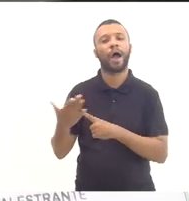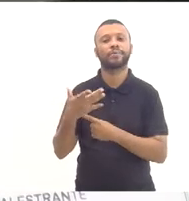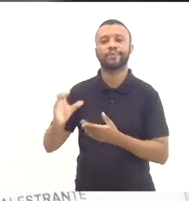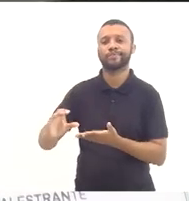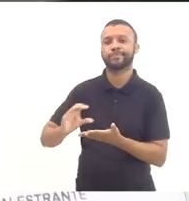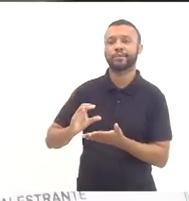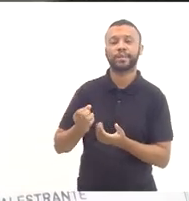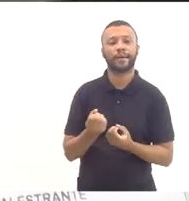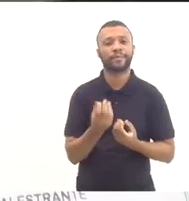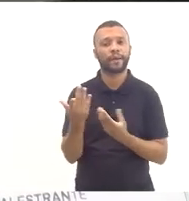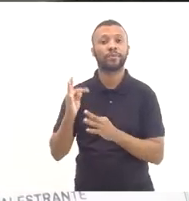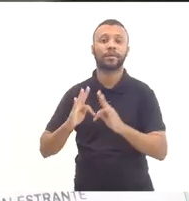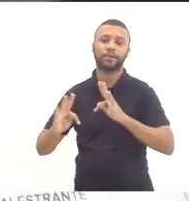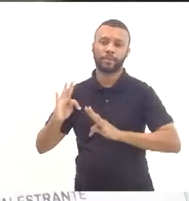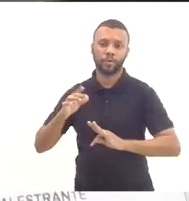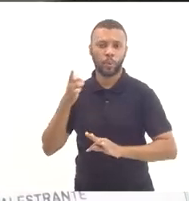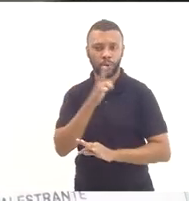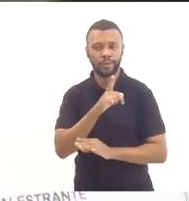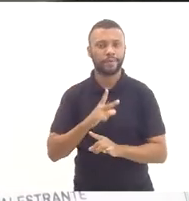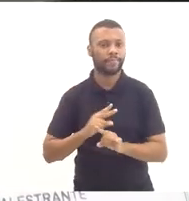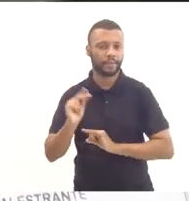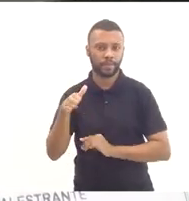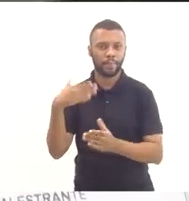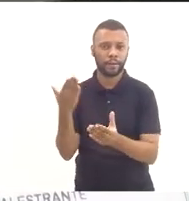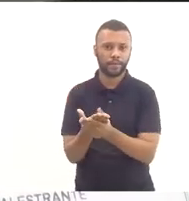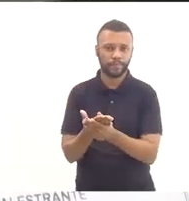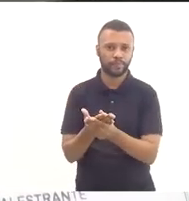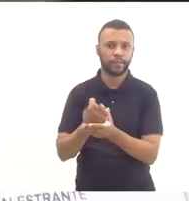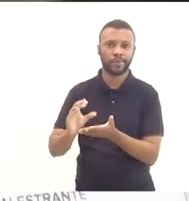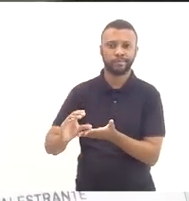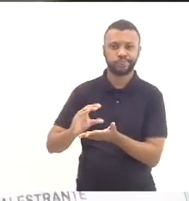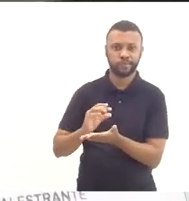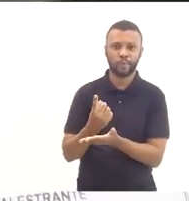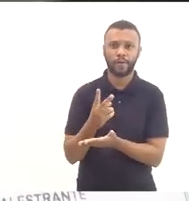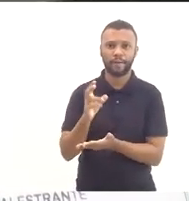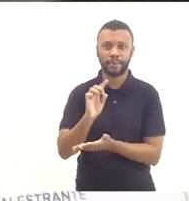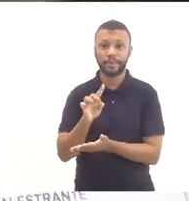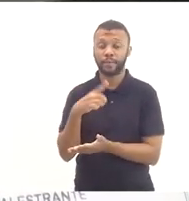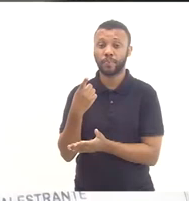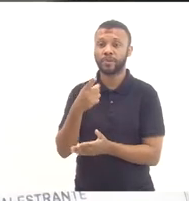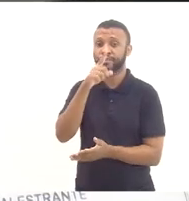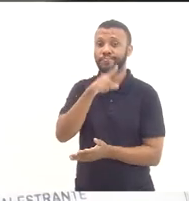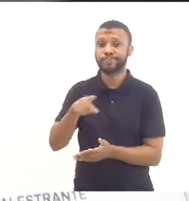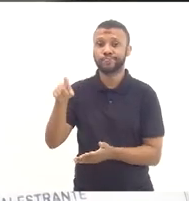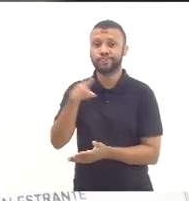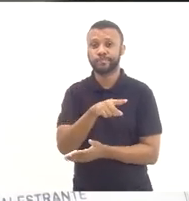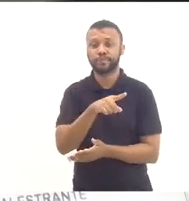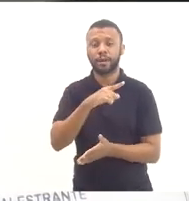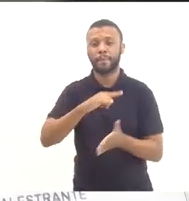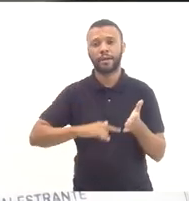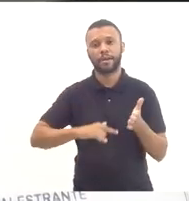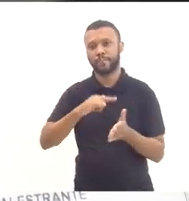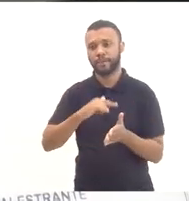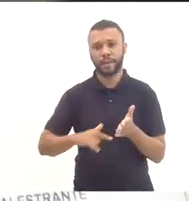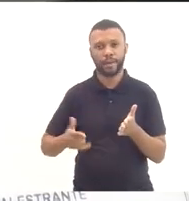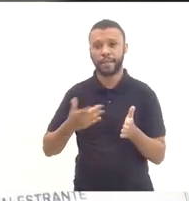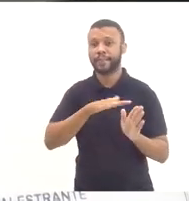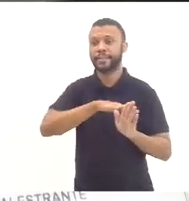viagem de tratamento eu ganhei recebi esse dinheiro uma vez depois derrubaram a minha liminar